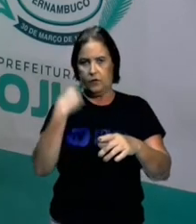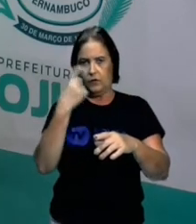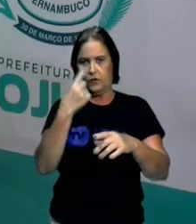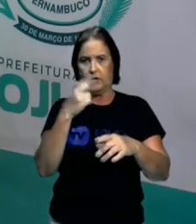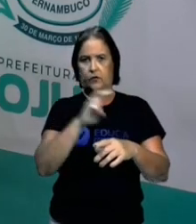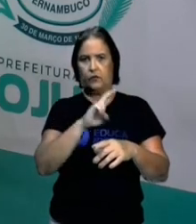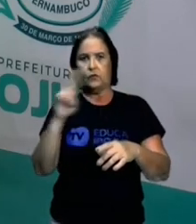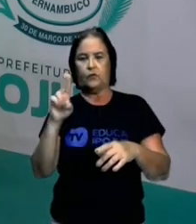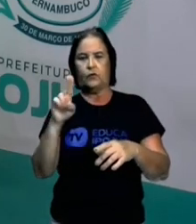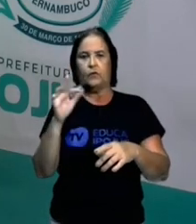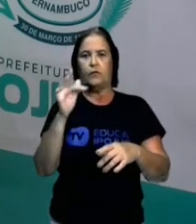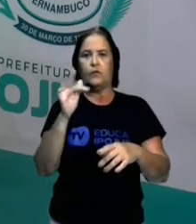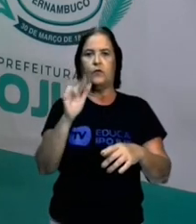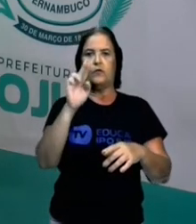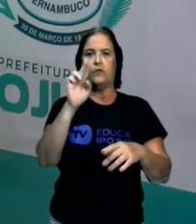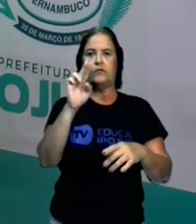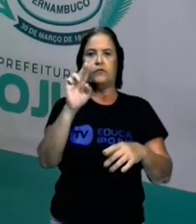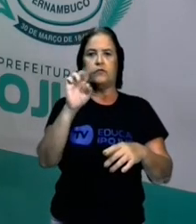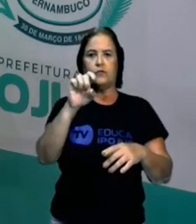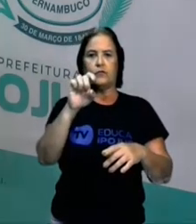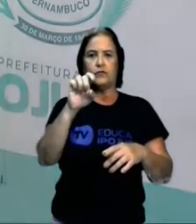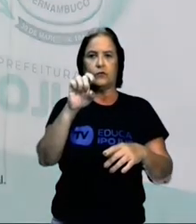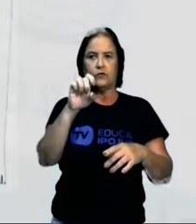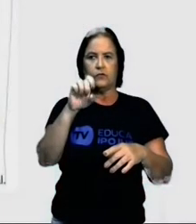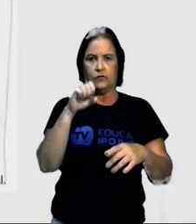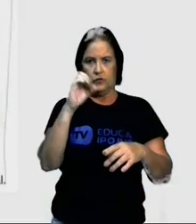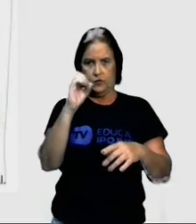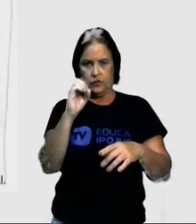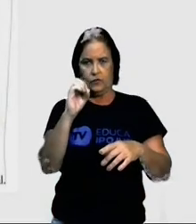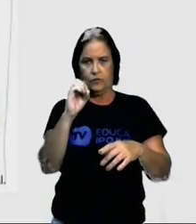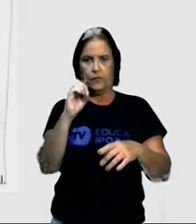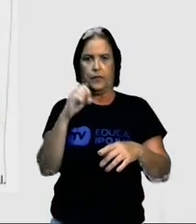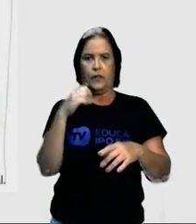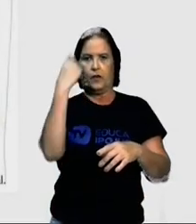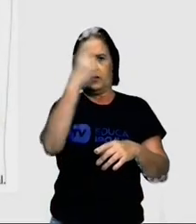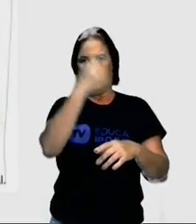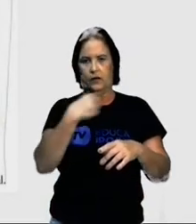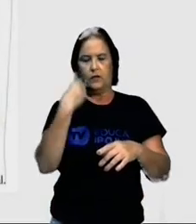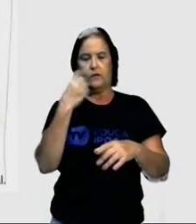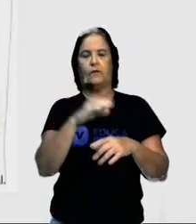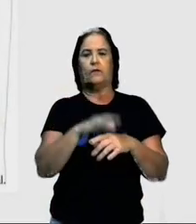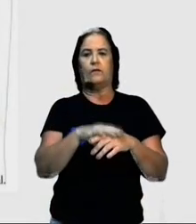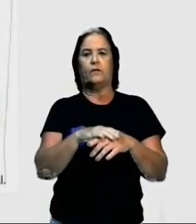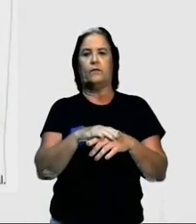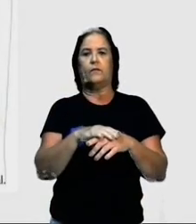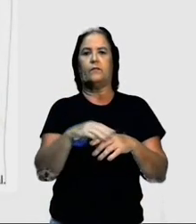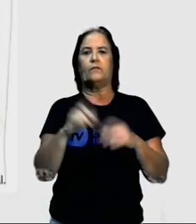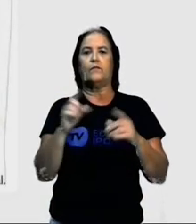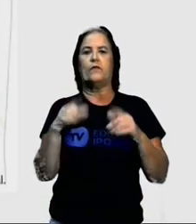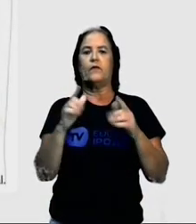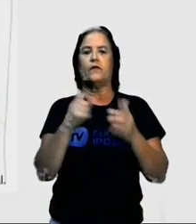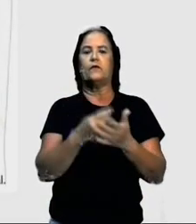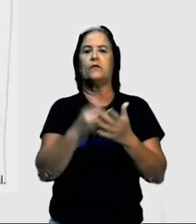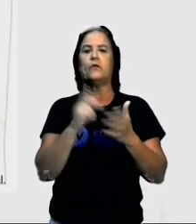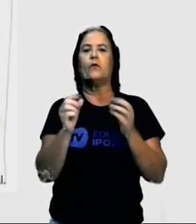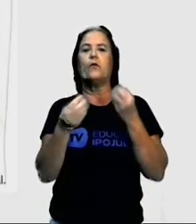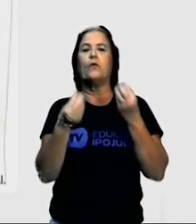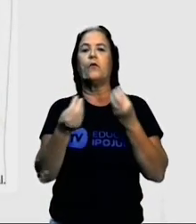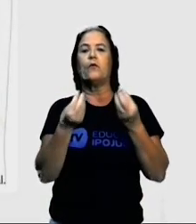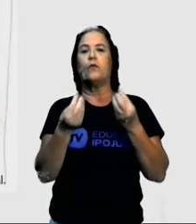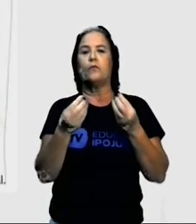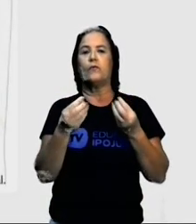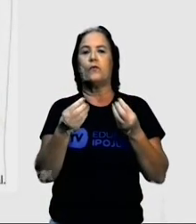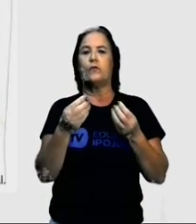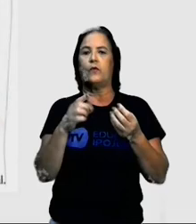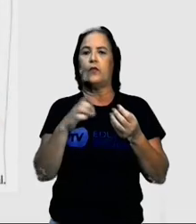vai ver aqui no mapa como é que se comporta a questão dos fusos horários no planeta, certo?